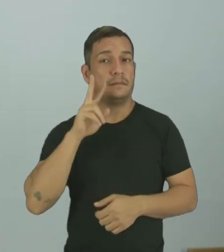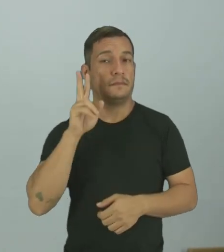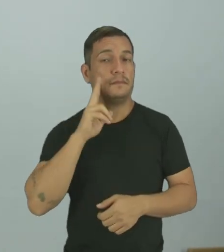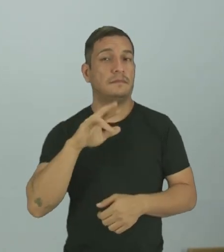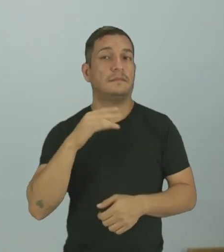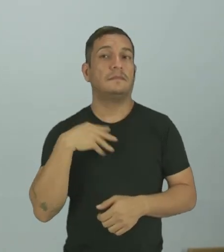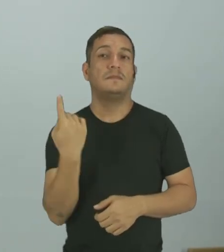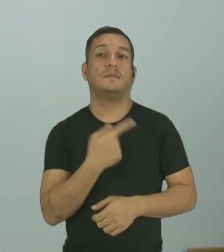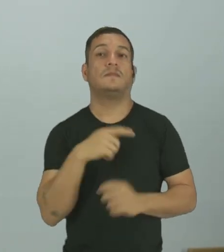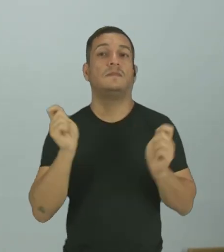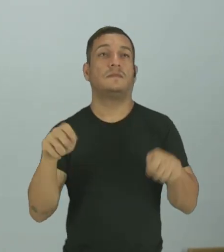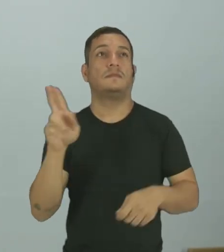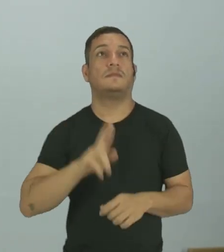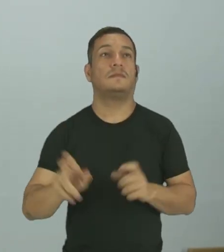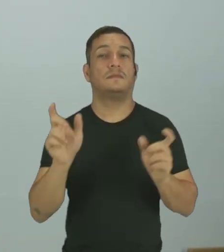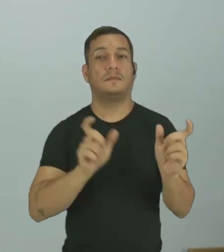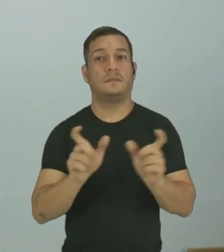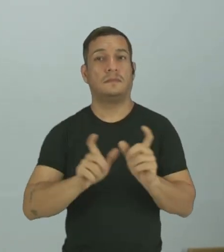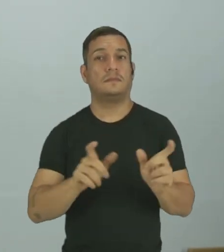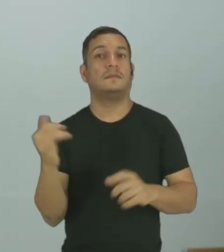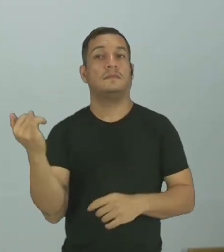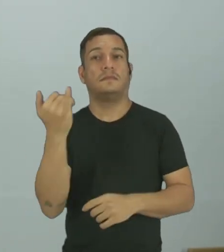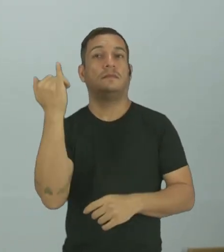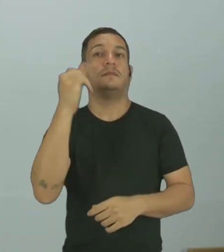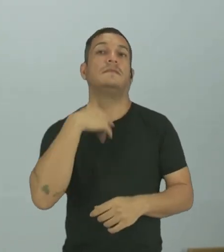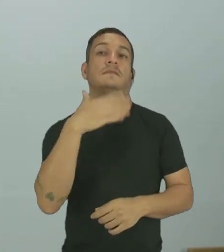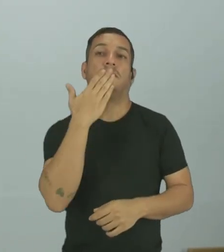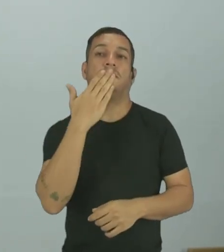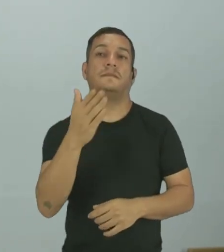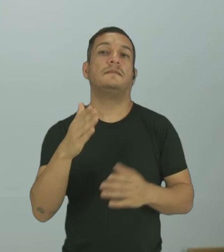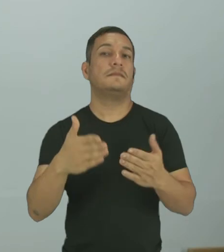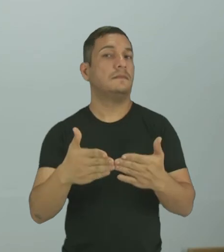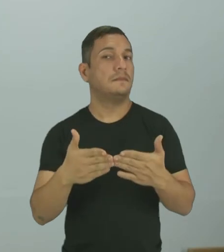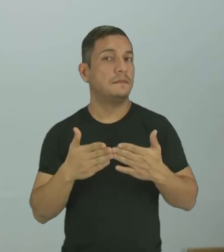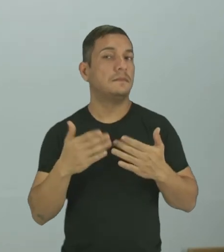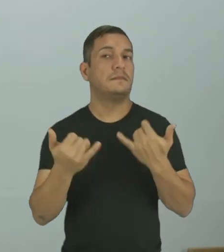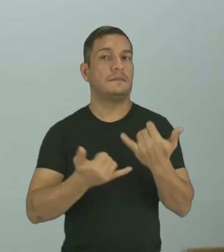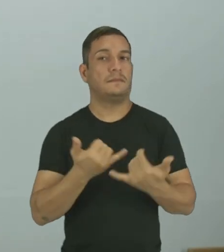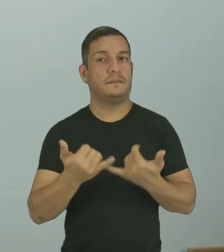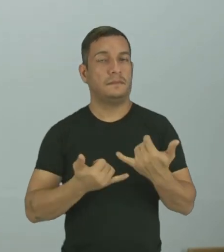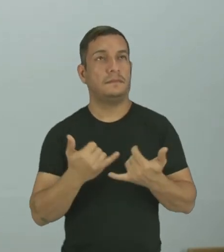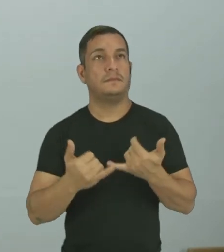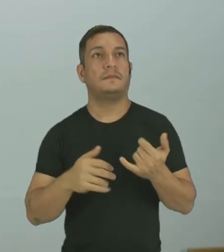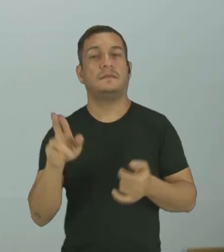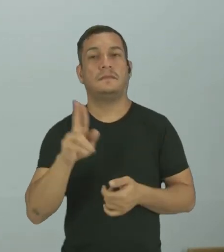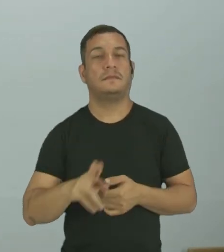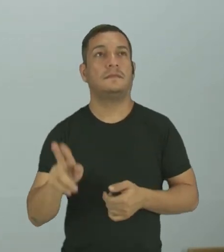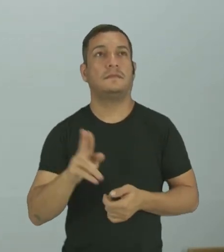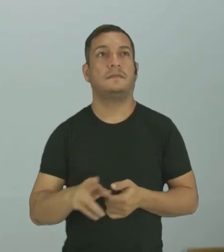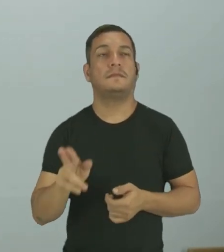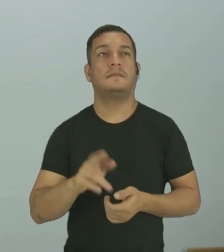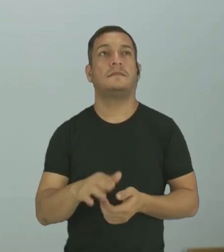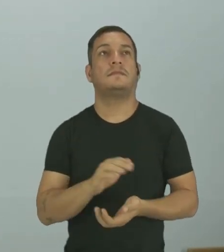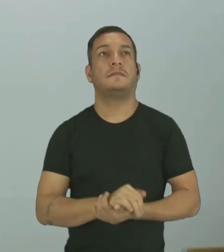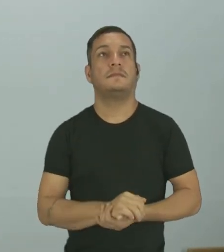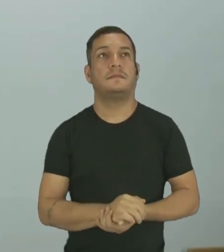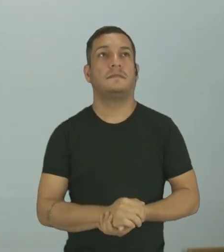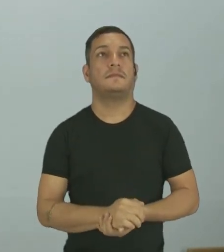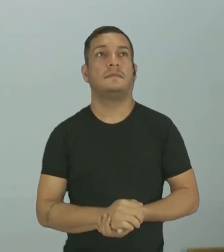nós podemos utilizar as palavras mágicas, pedindo permissão para utilizar o